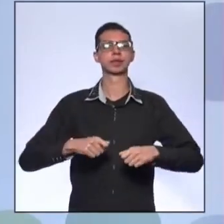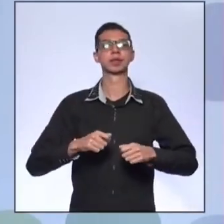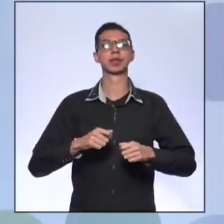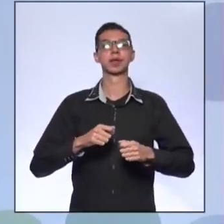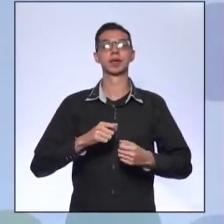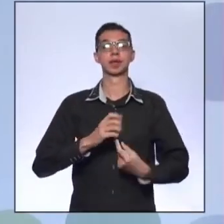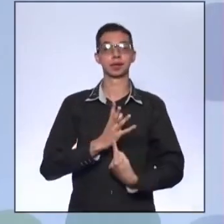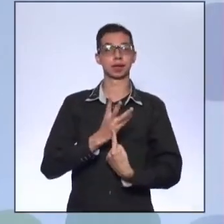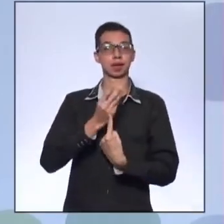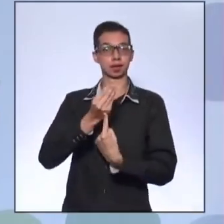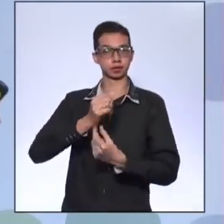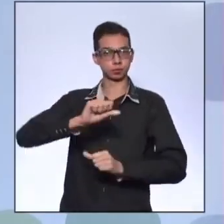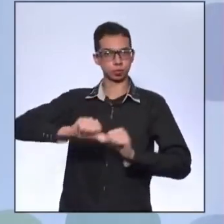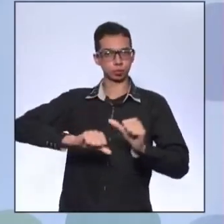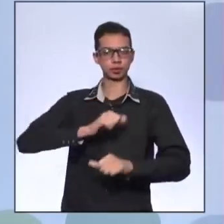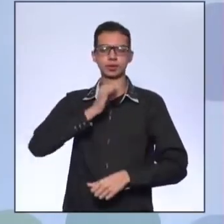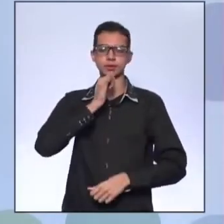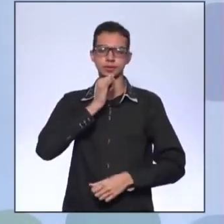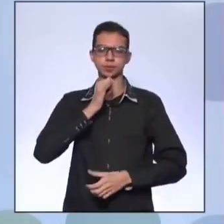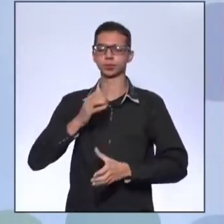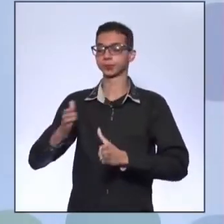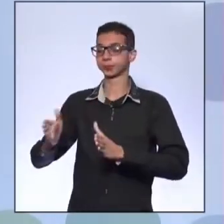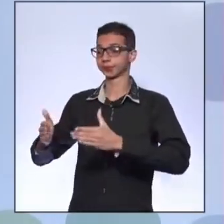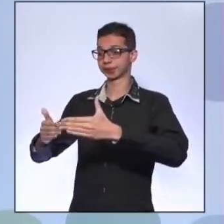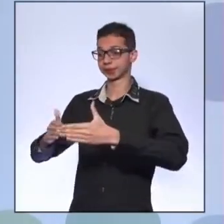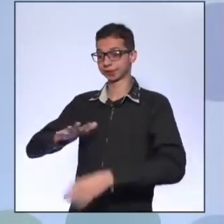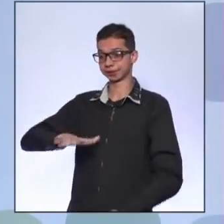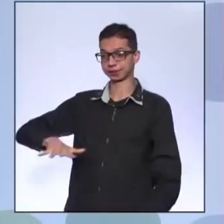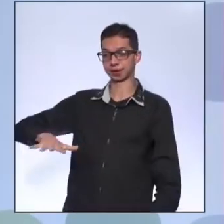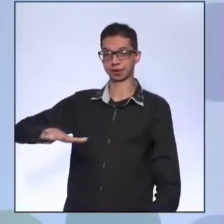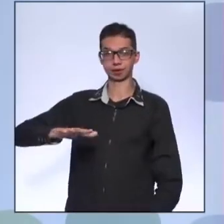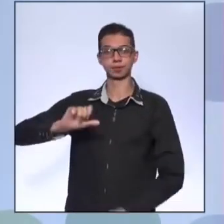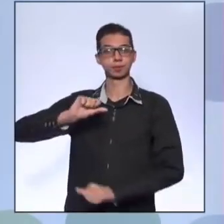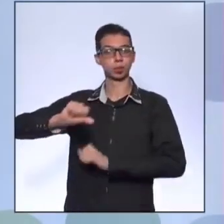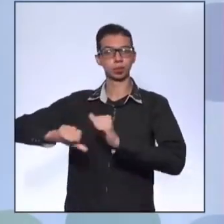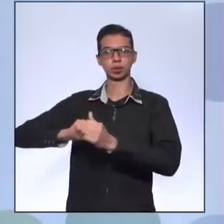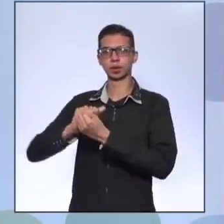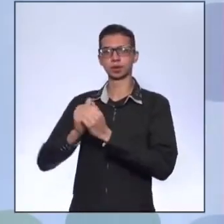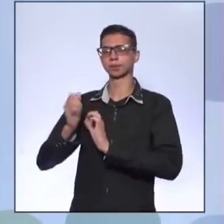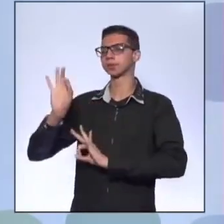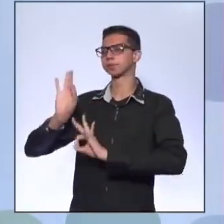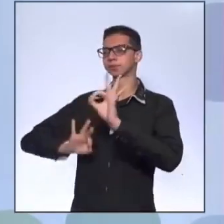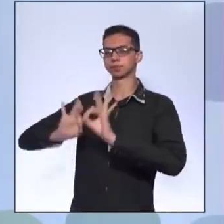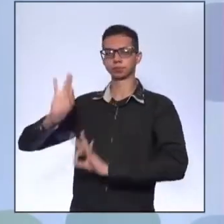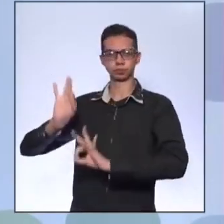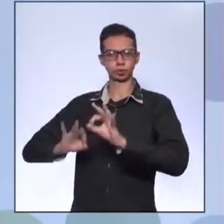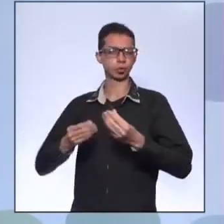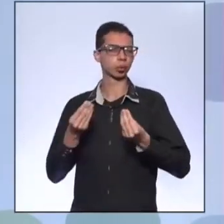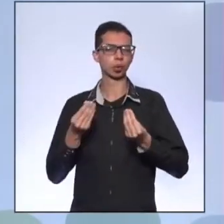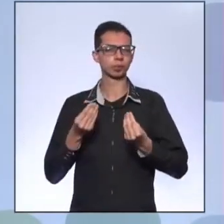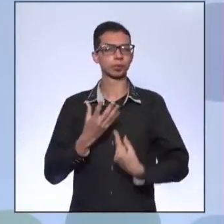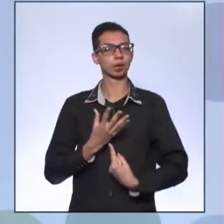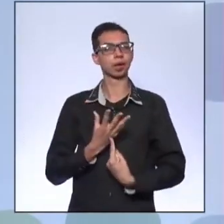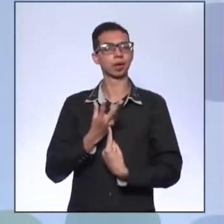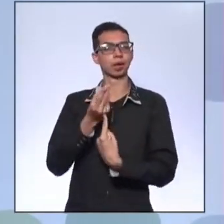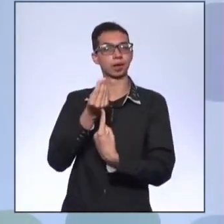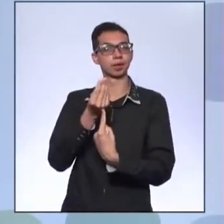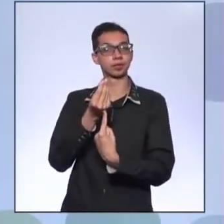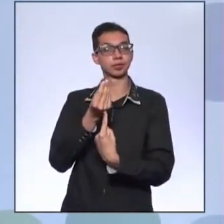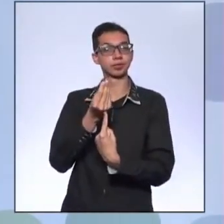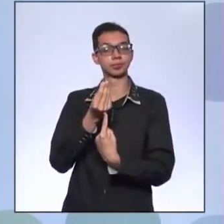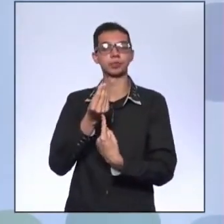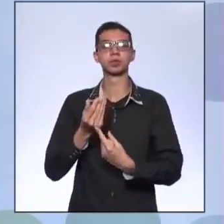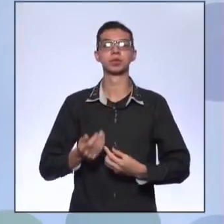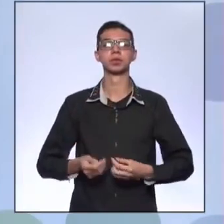instalação é isso. Você pega um ambiente, uma sala, e você transforma o próprio ambiente na obra de arte. E por